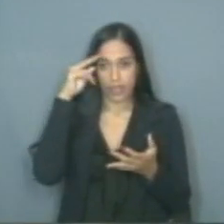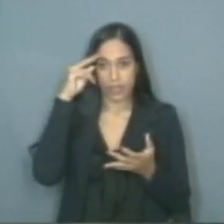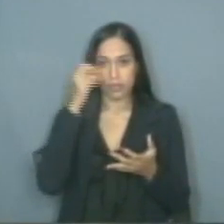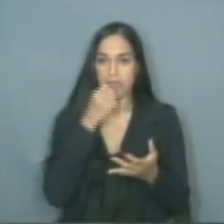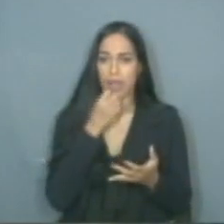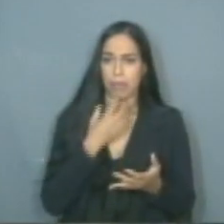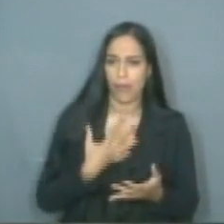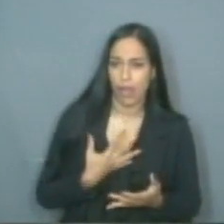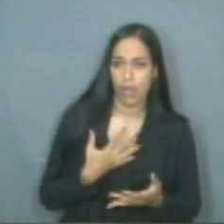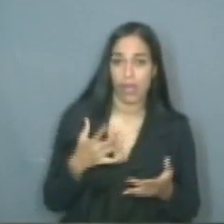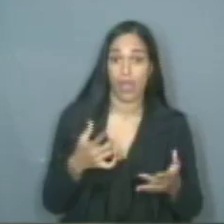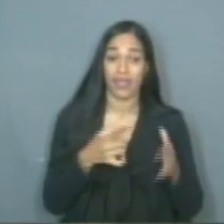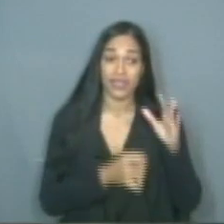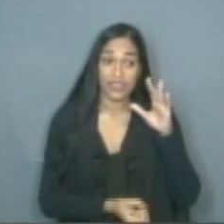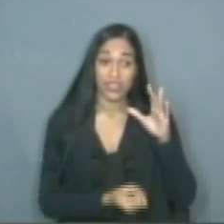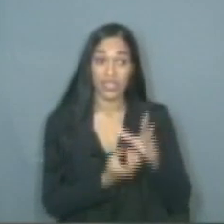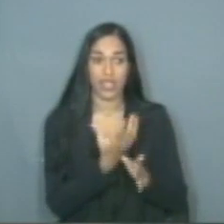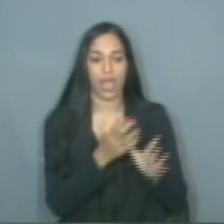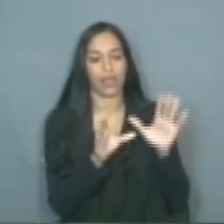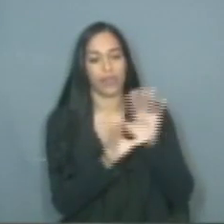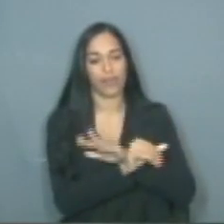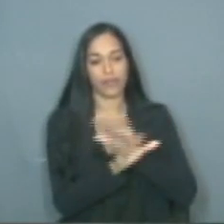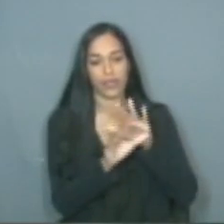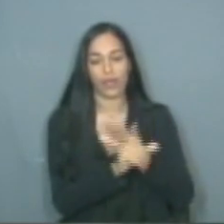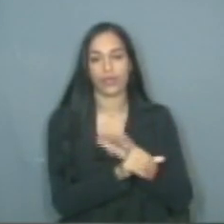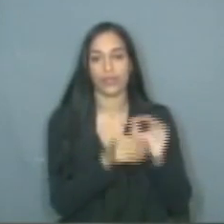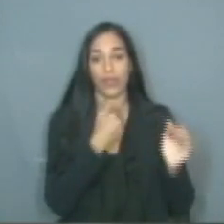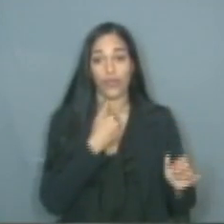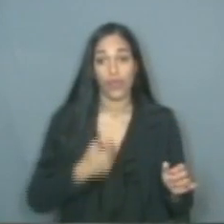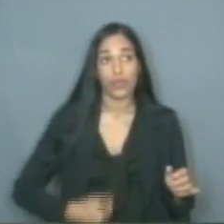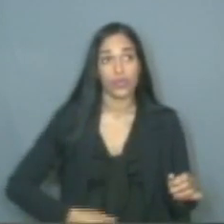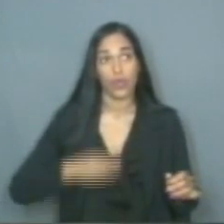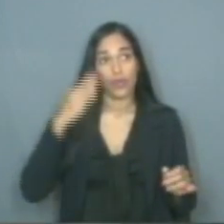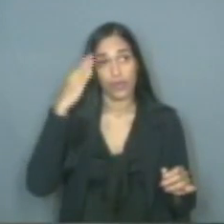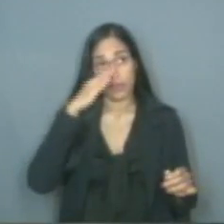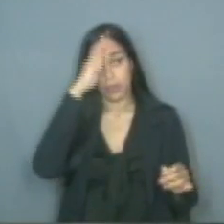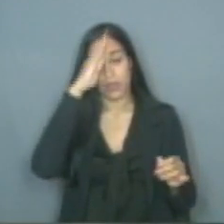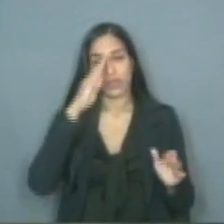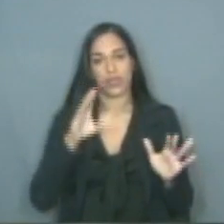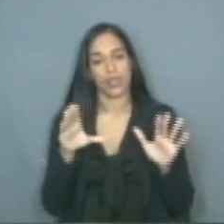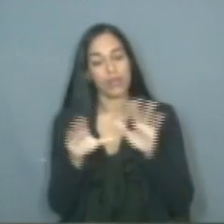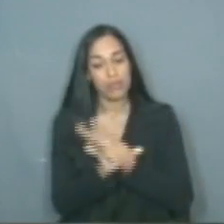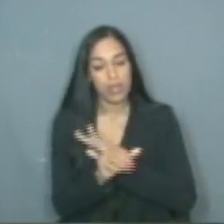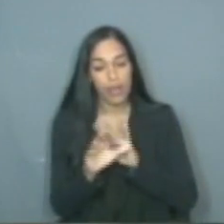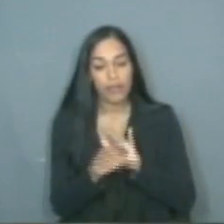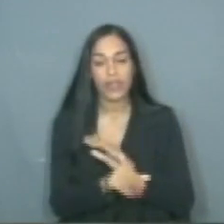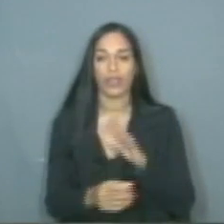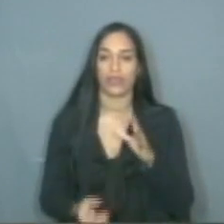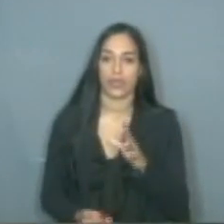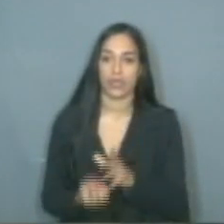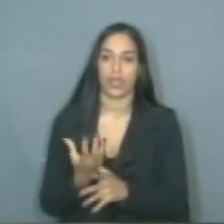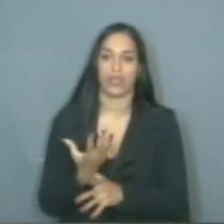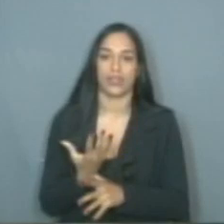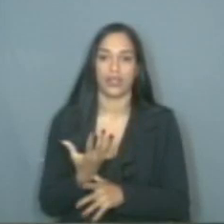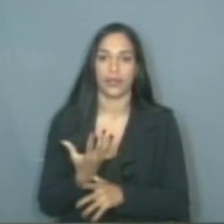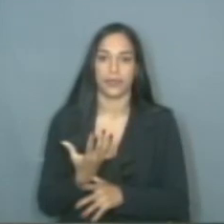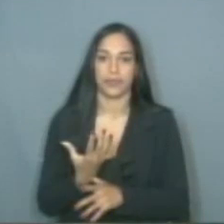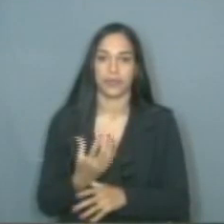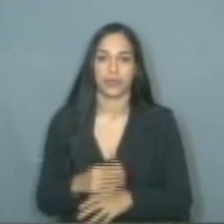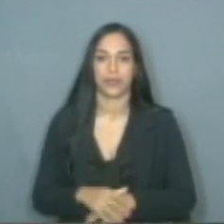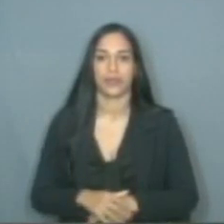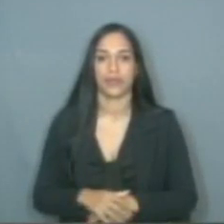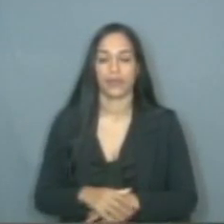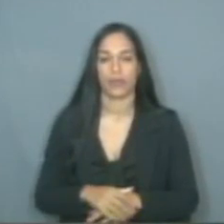Eles criaram a fraude. Foi no governo Bolsonaro que a fraude ao INSS foi criada. E aí ficam